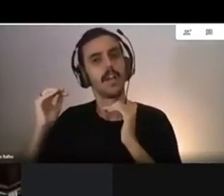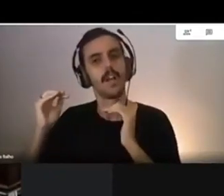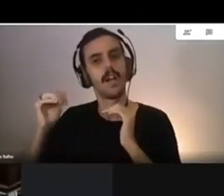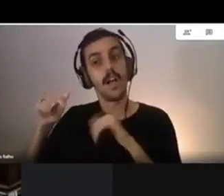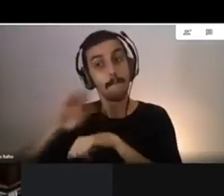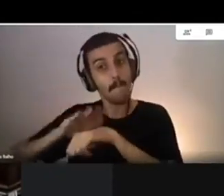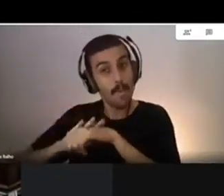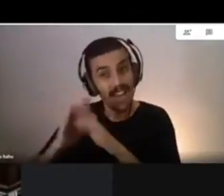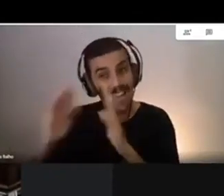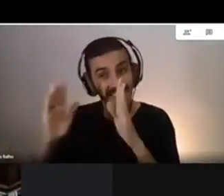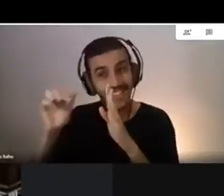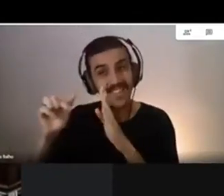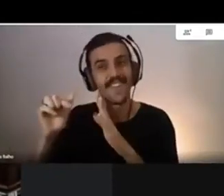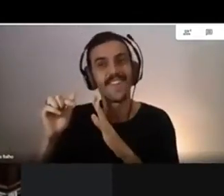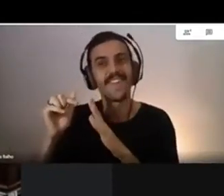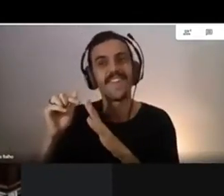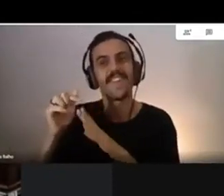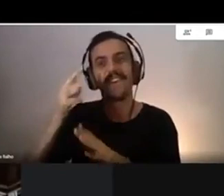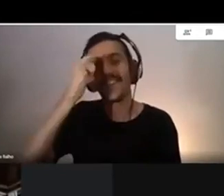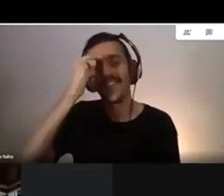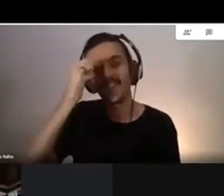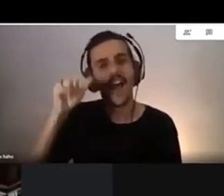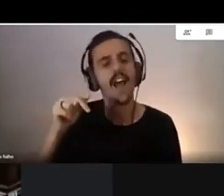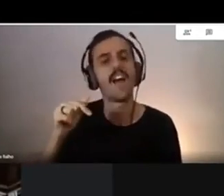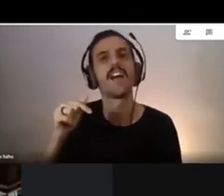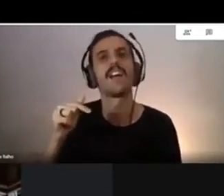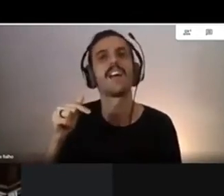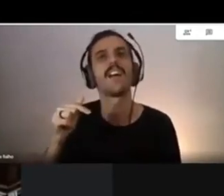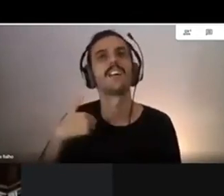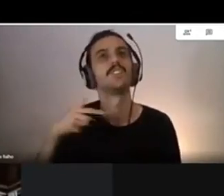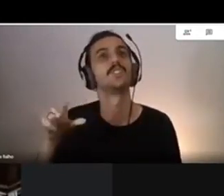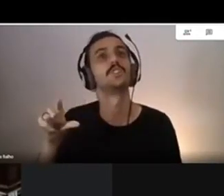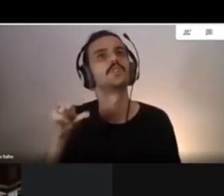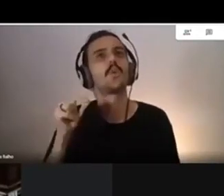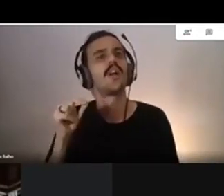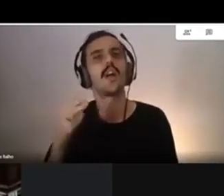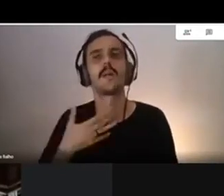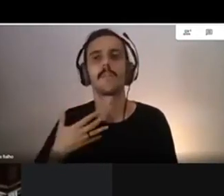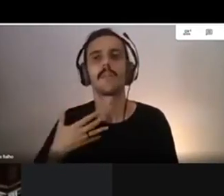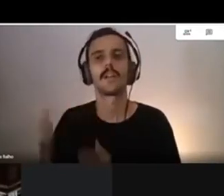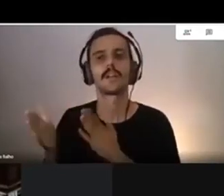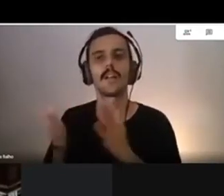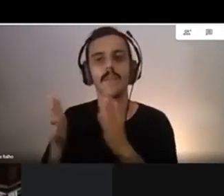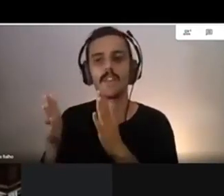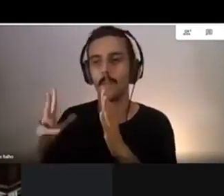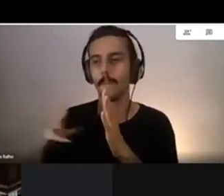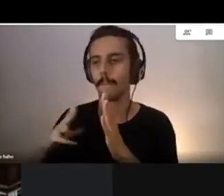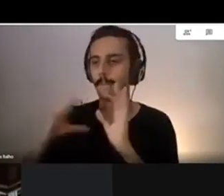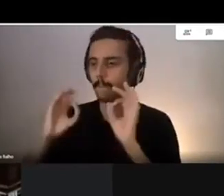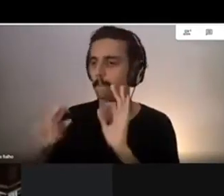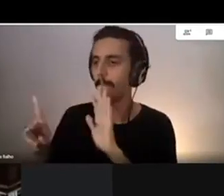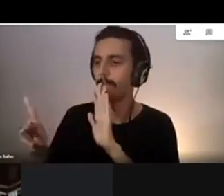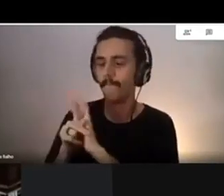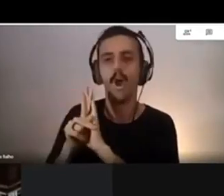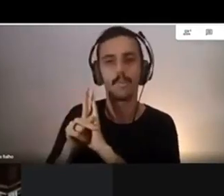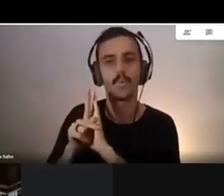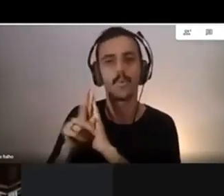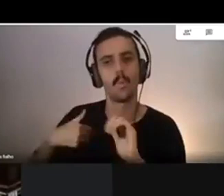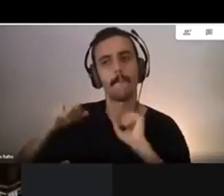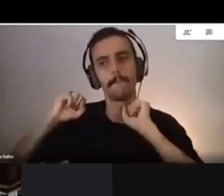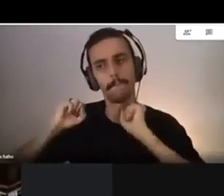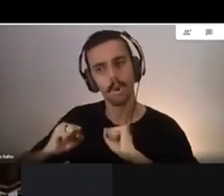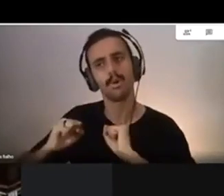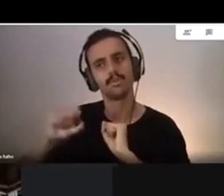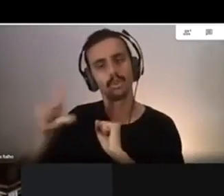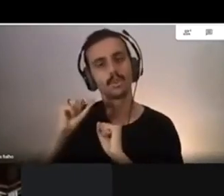manter, né? E quais são as escolhas que agora, nesse momento, vão fazer sentido, assim, né? Uhum. Eu